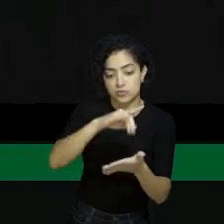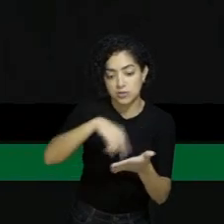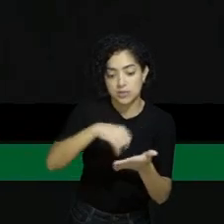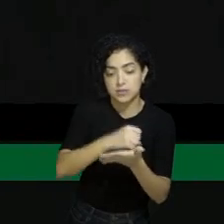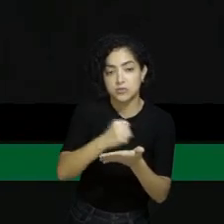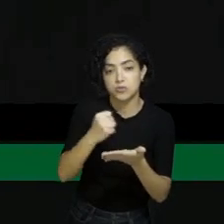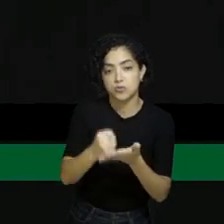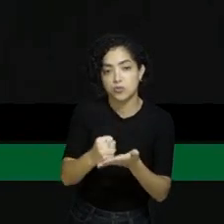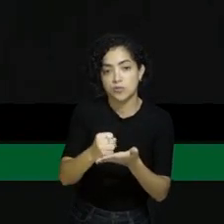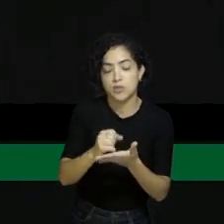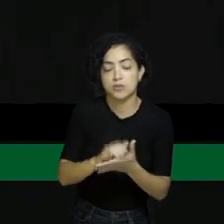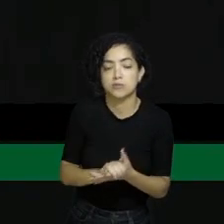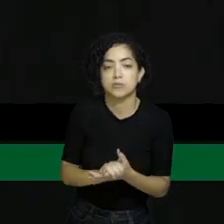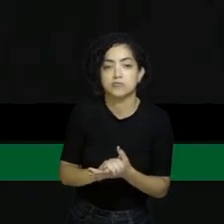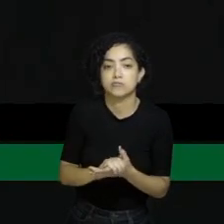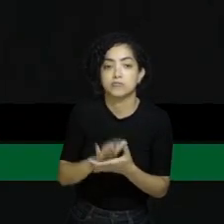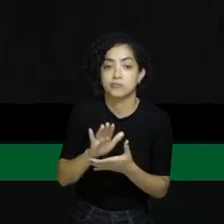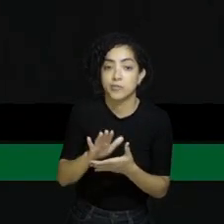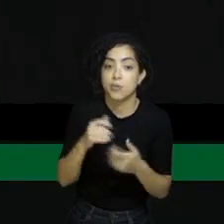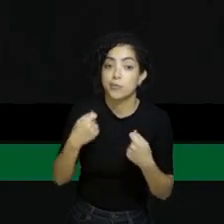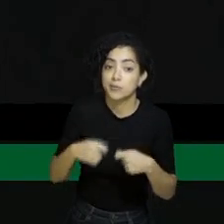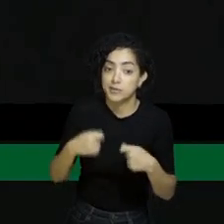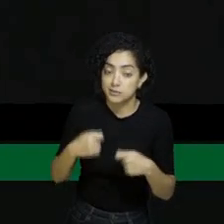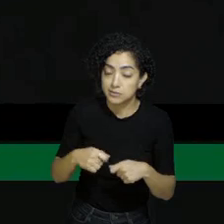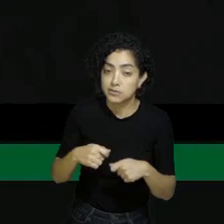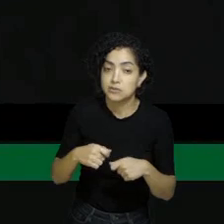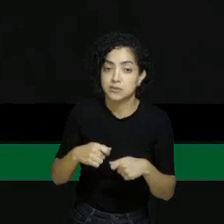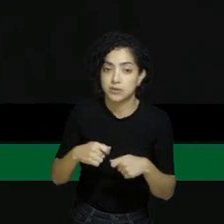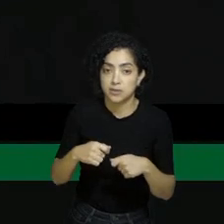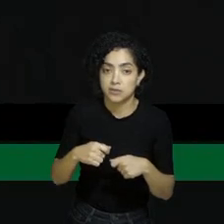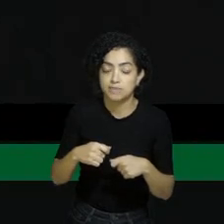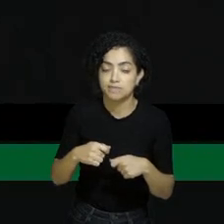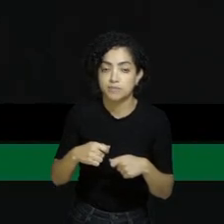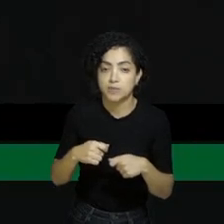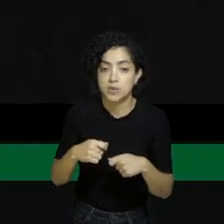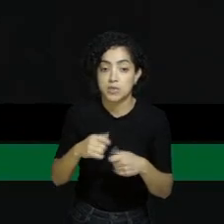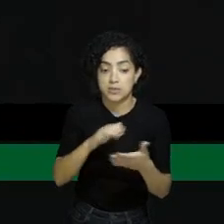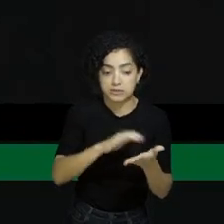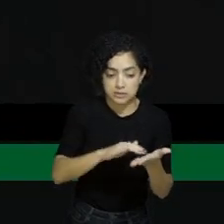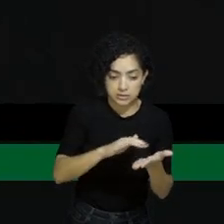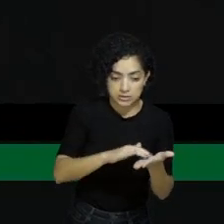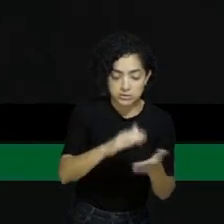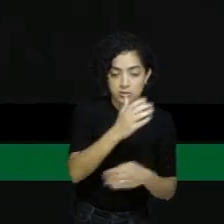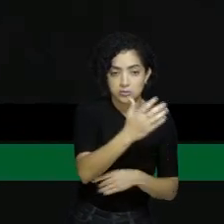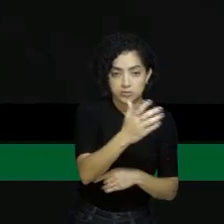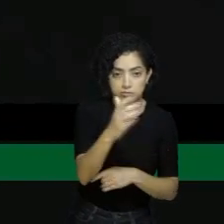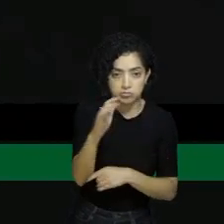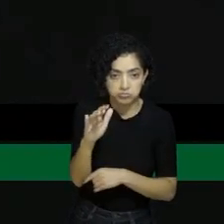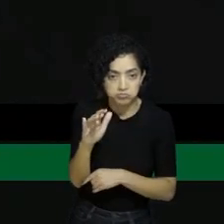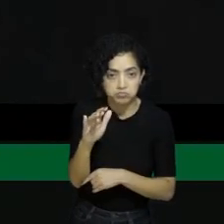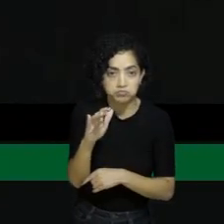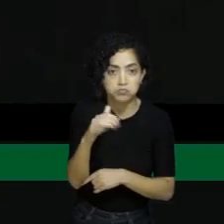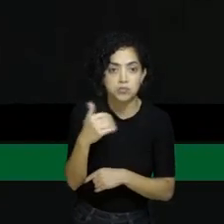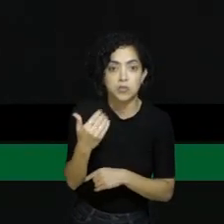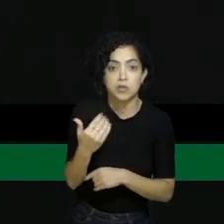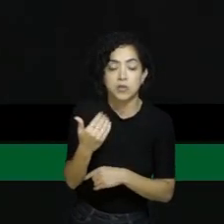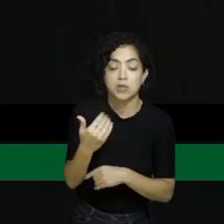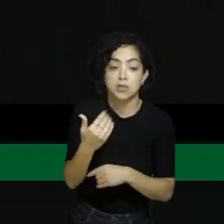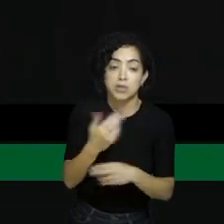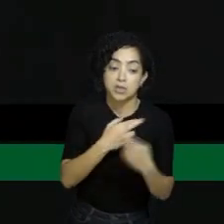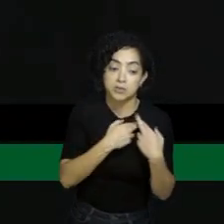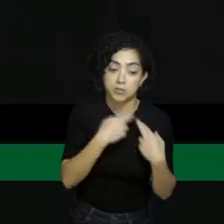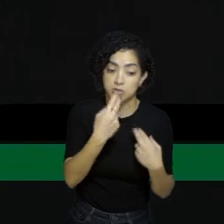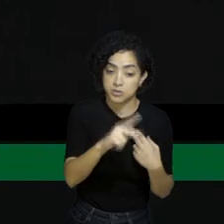O estado precisa fazer a sua parte. Se é a Secretaria de Meio Ambiente que vai tratar disso, que trate. Se